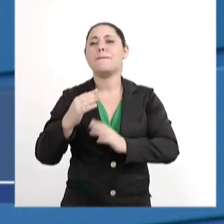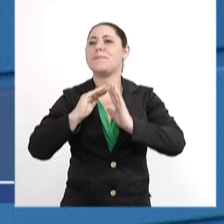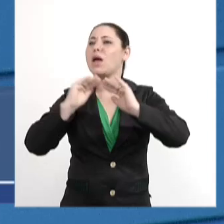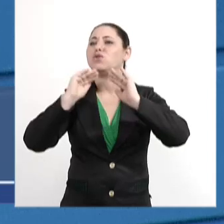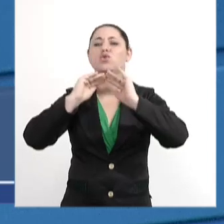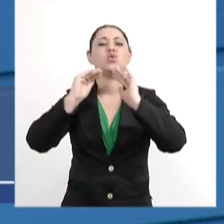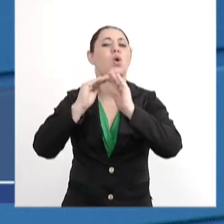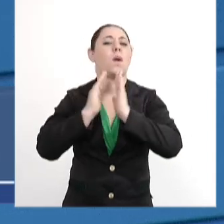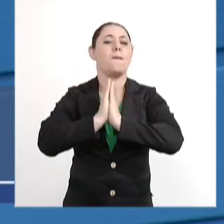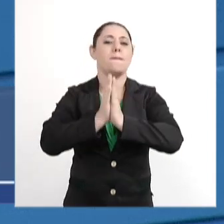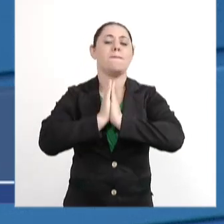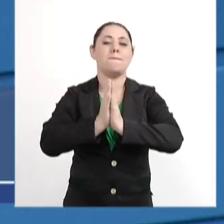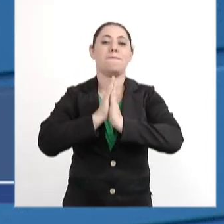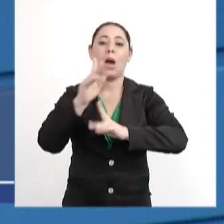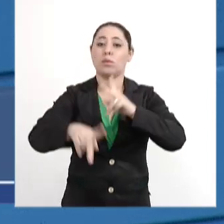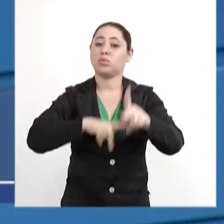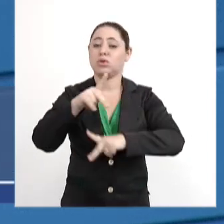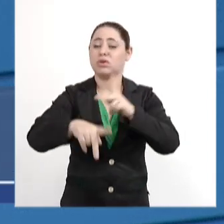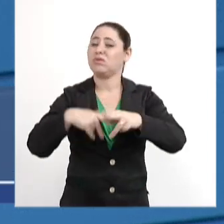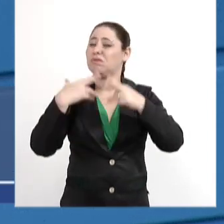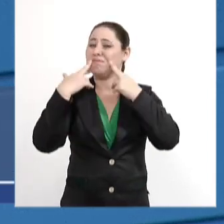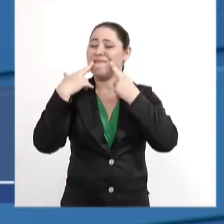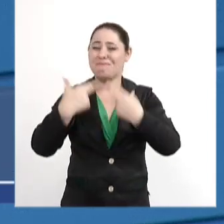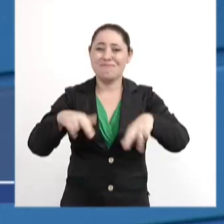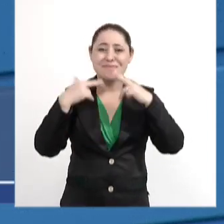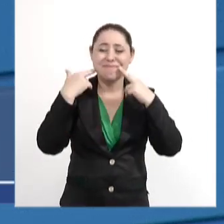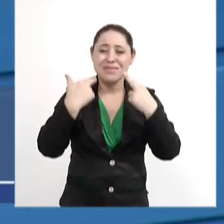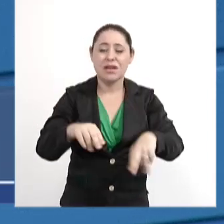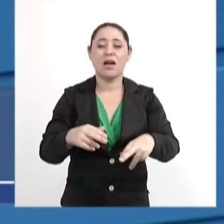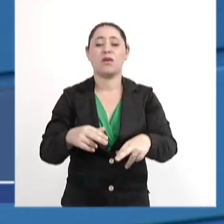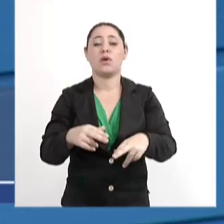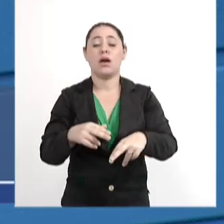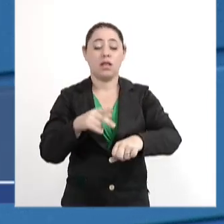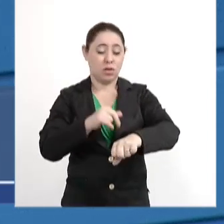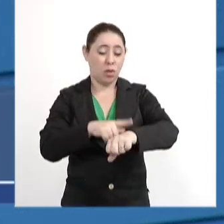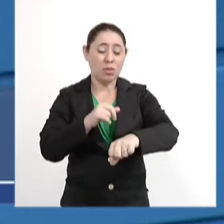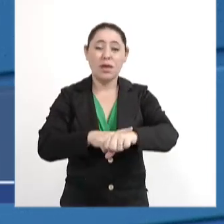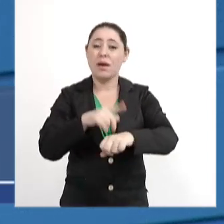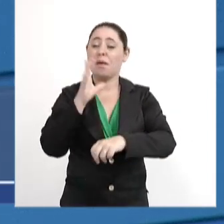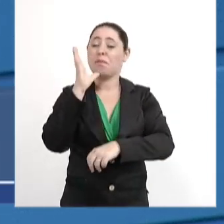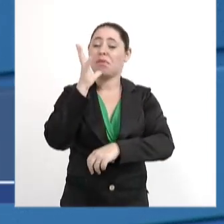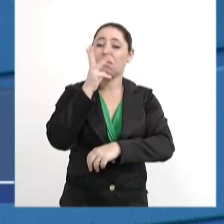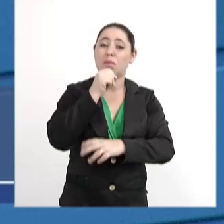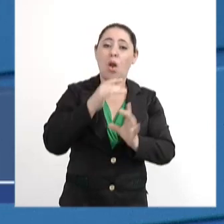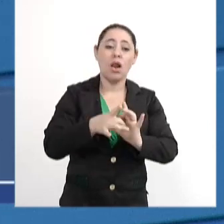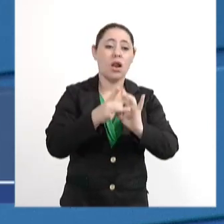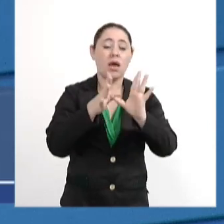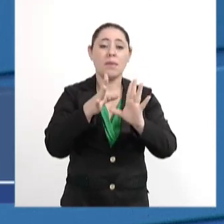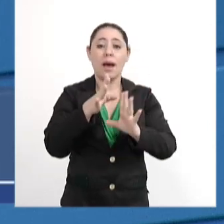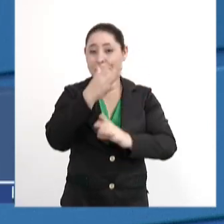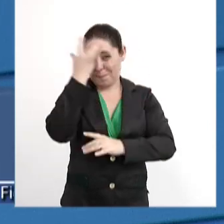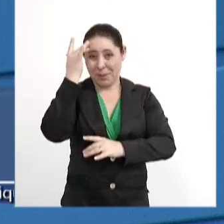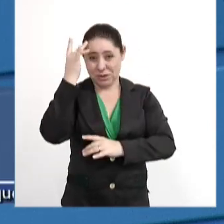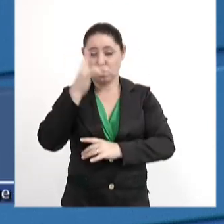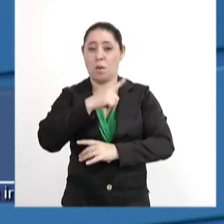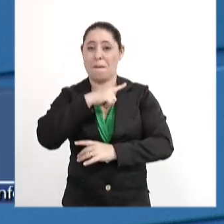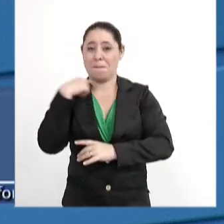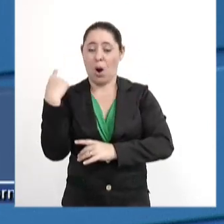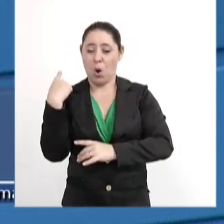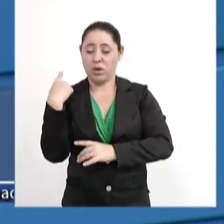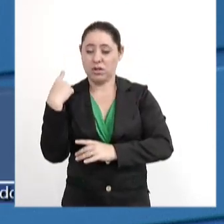população daquela região que tem reclamado do tempo de espera para a liberação dos corpos de seus entes queridos. Isso é um